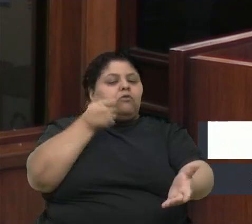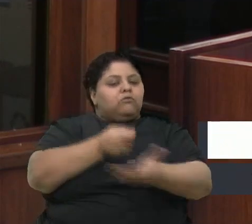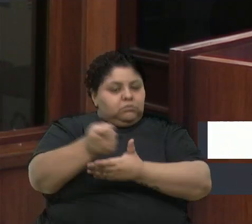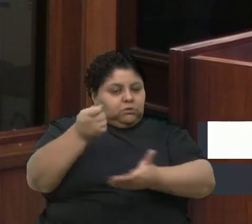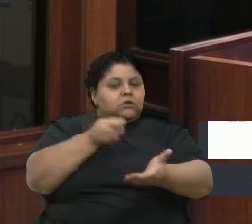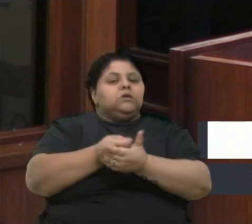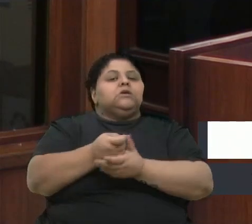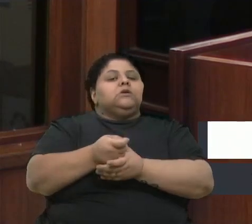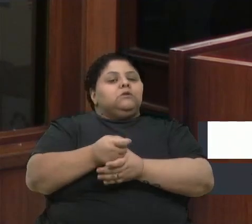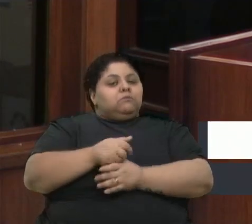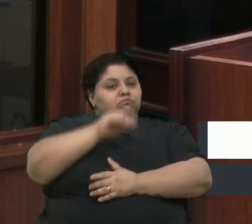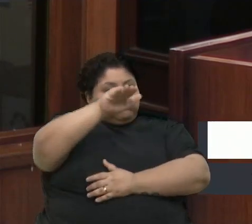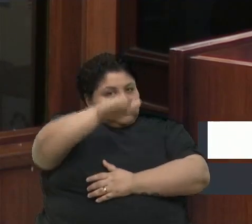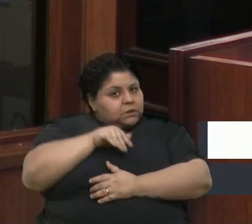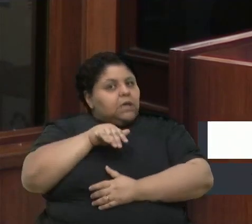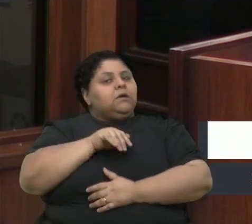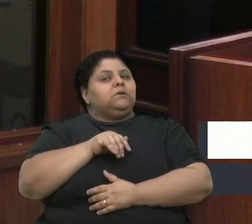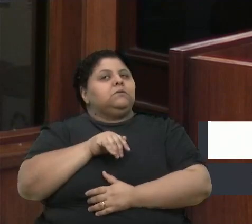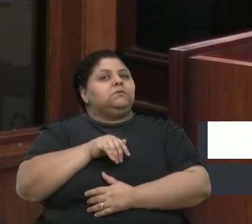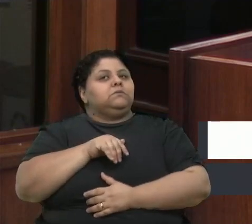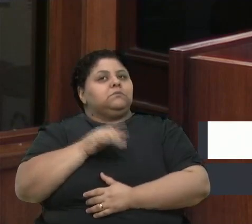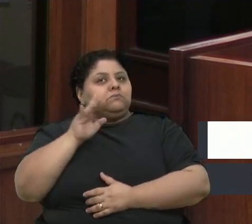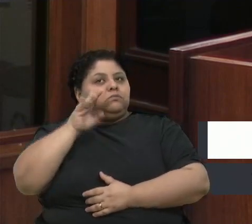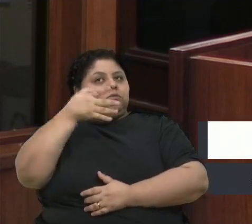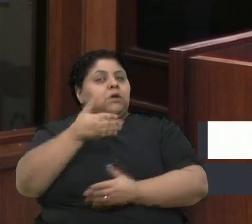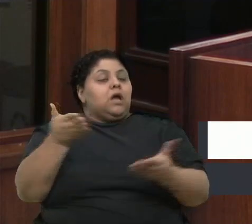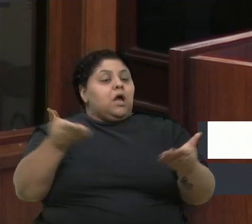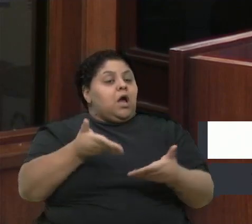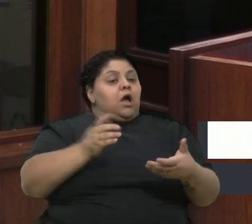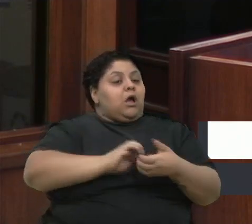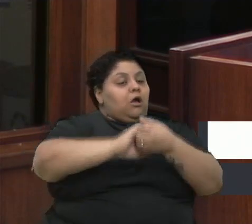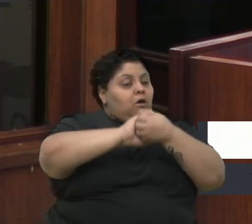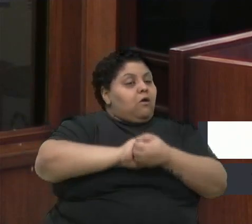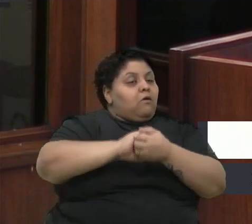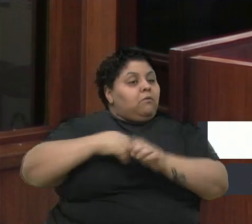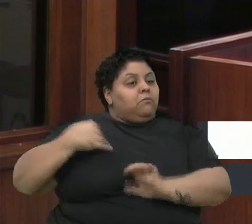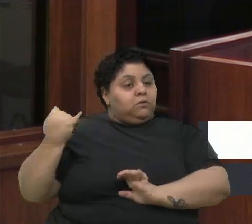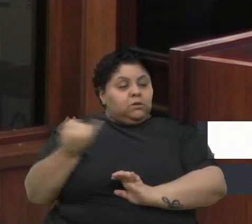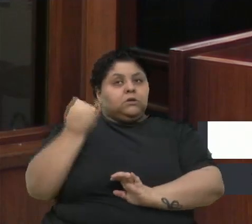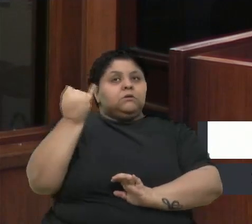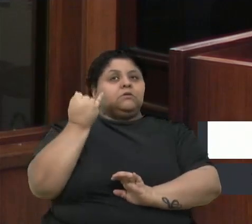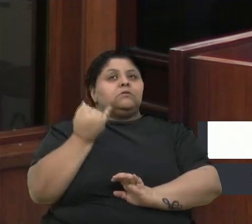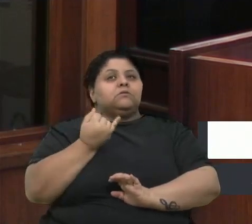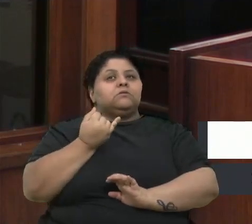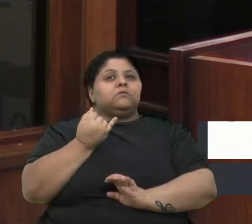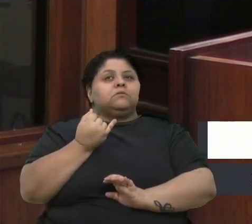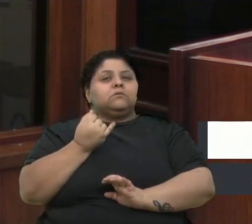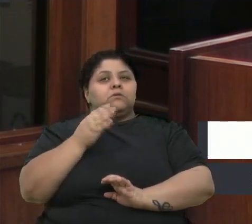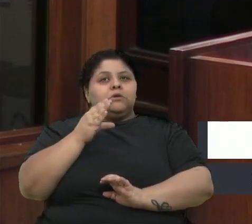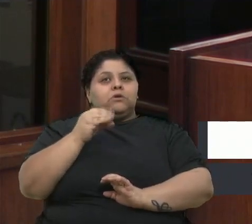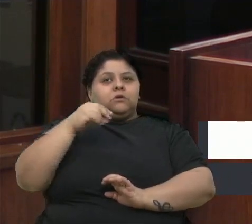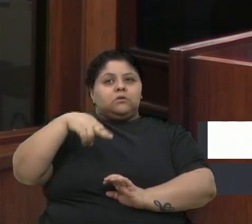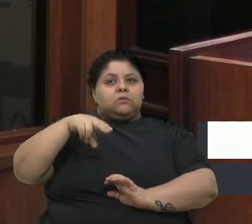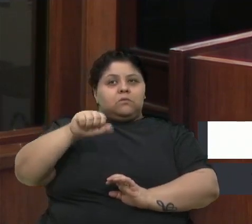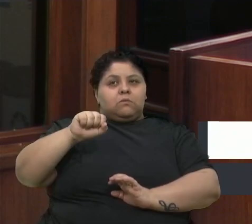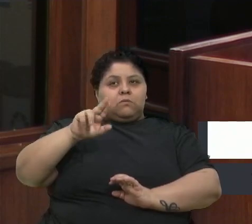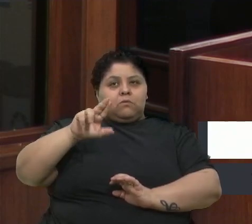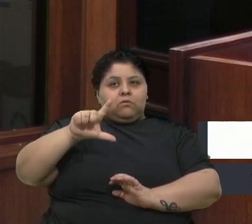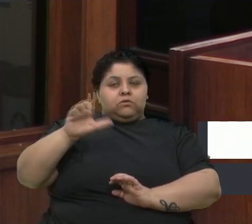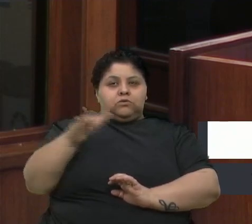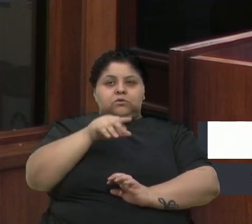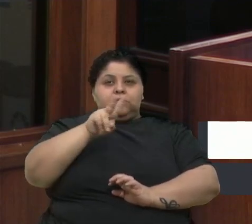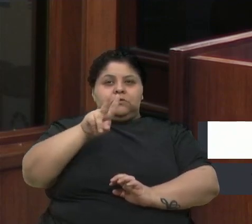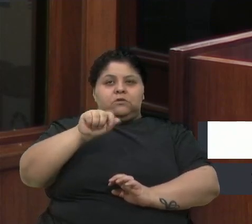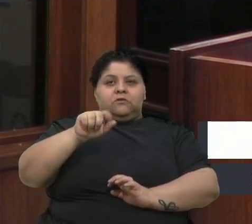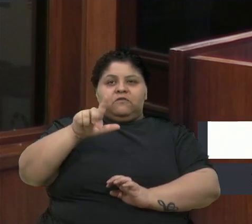estamos atrás. Agora, temos um parceiro muito importante, que é o cônsul Valério, que colocou-se à